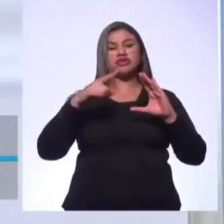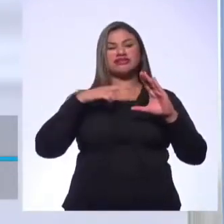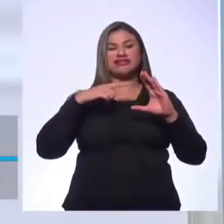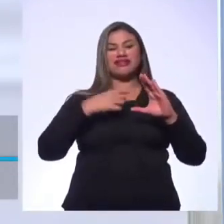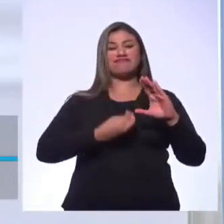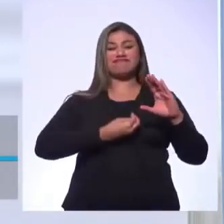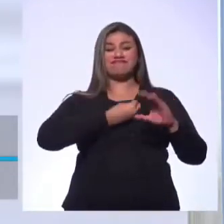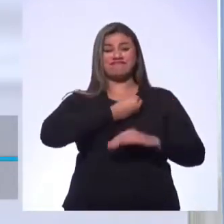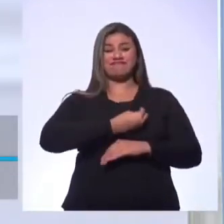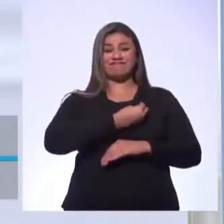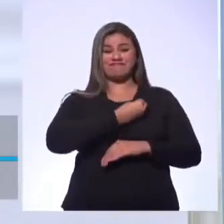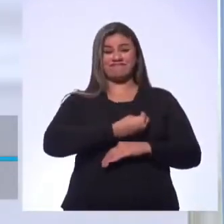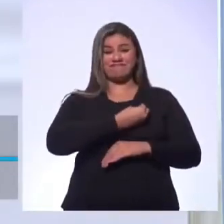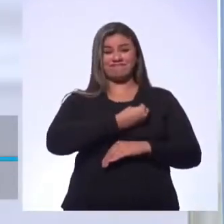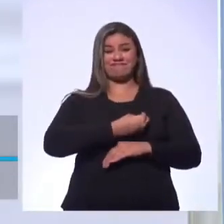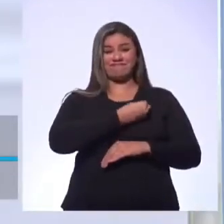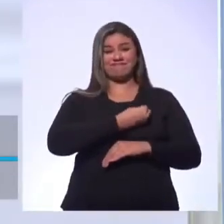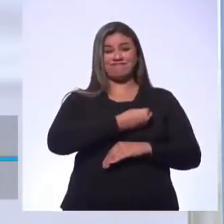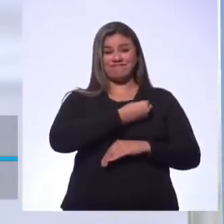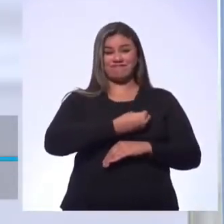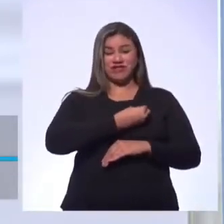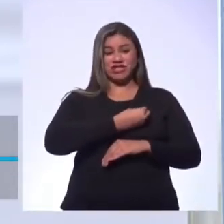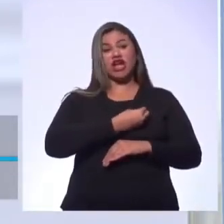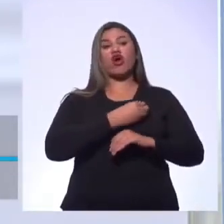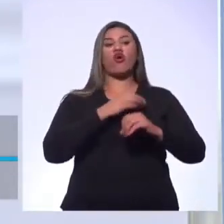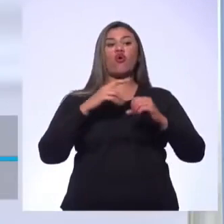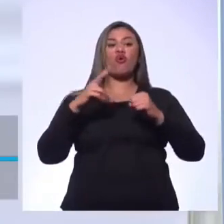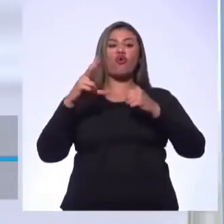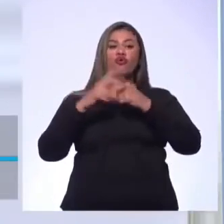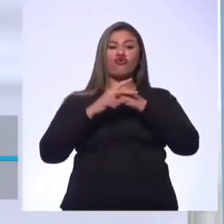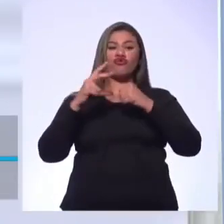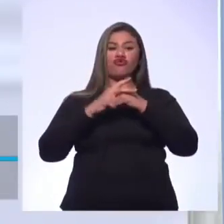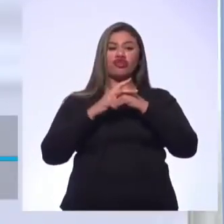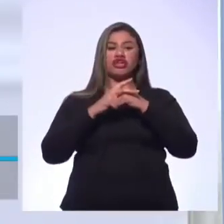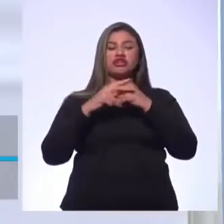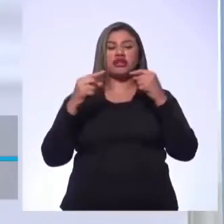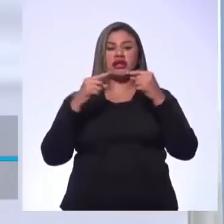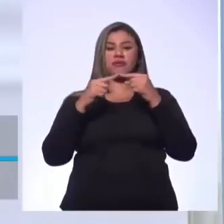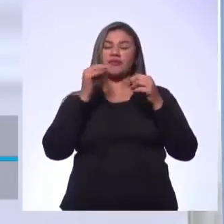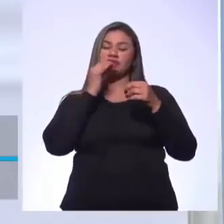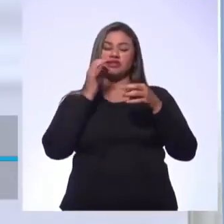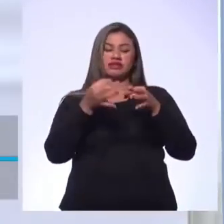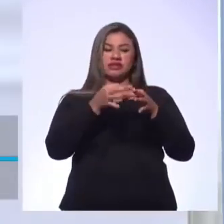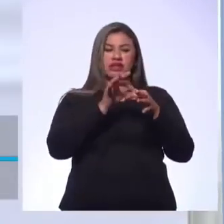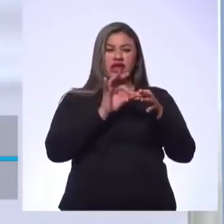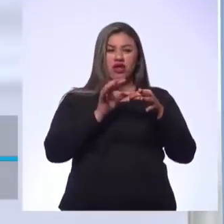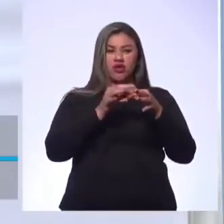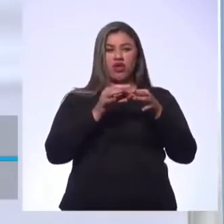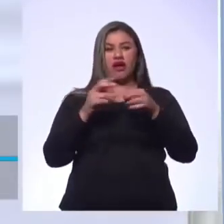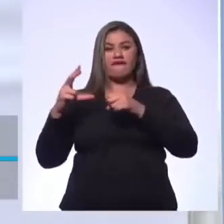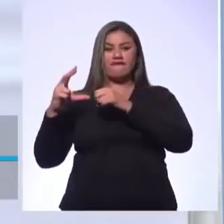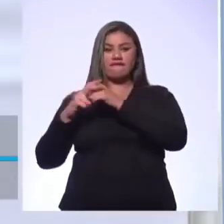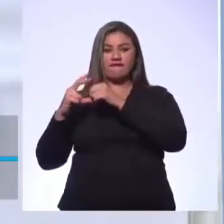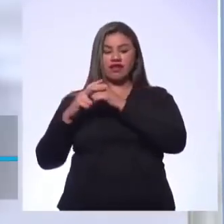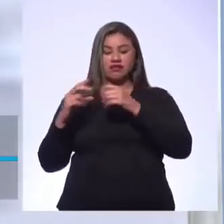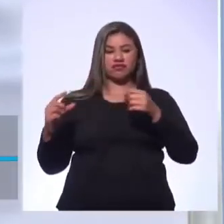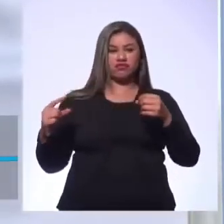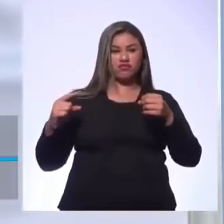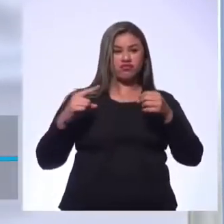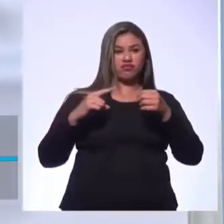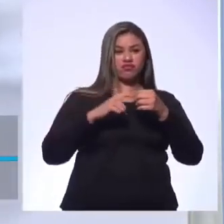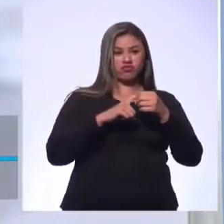organismo vivo, que é diferente do vírus. O vírus ele só age como ser vivo quando ele invade uma célula. A gente fala que ele é